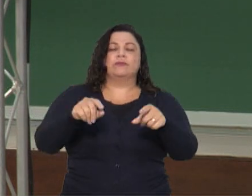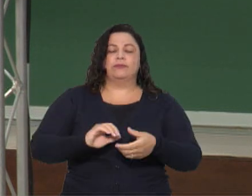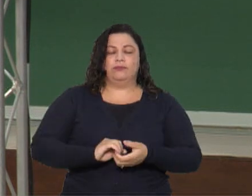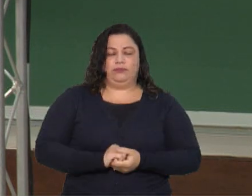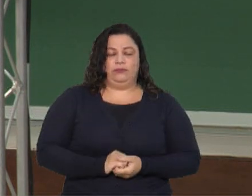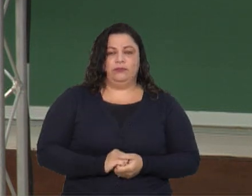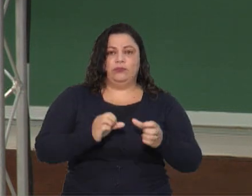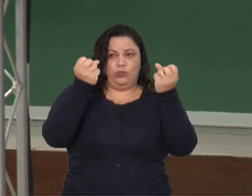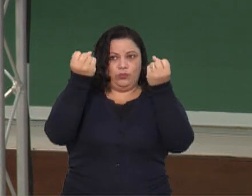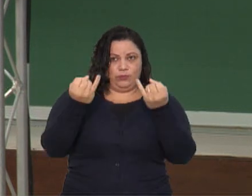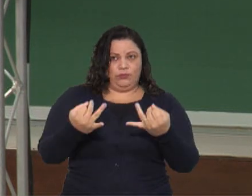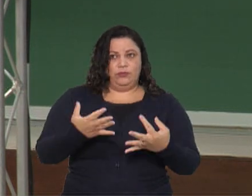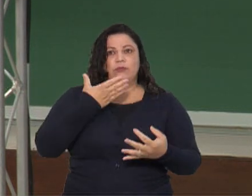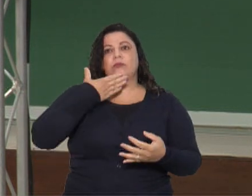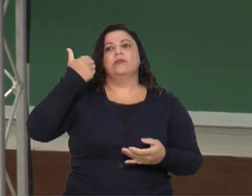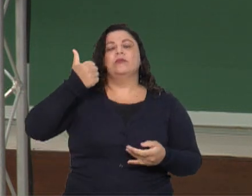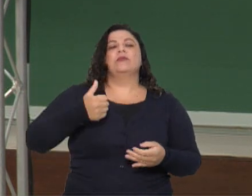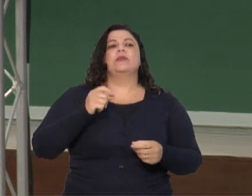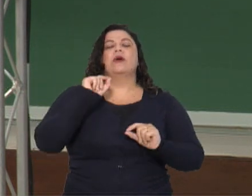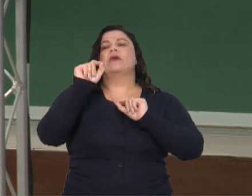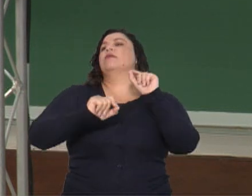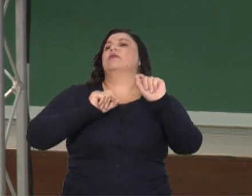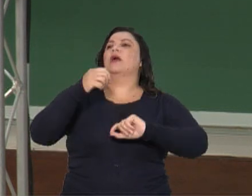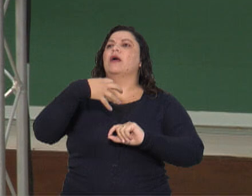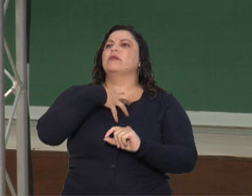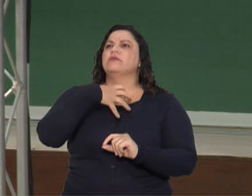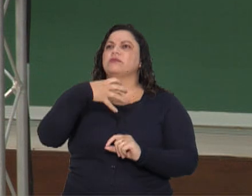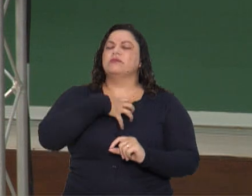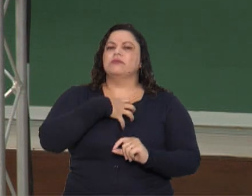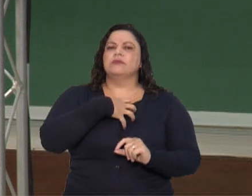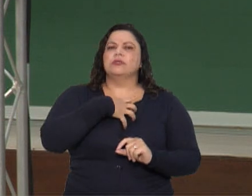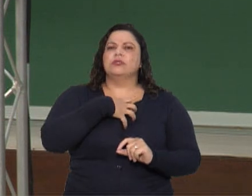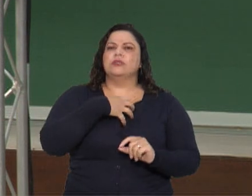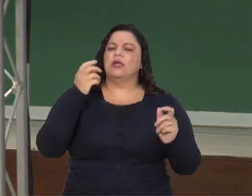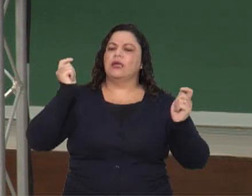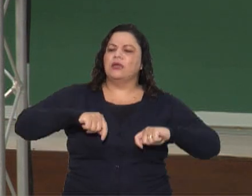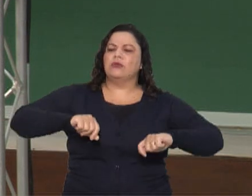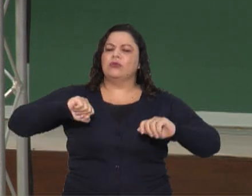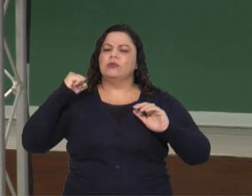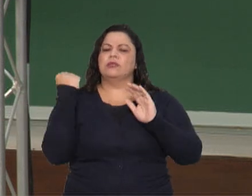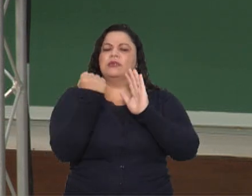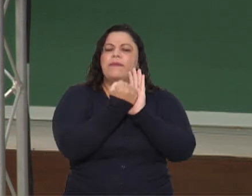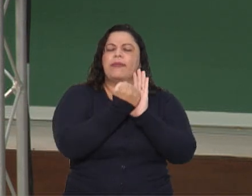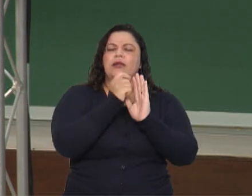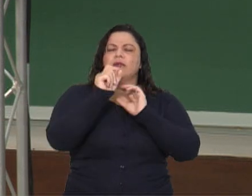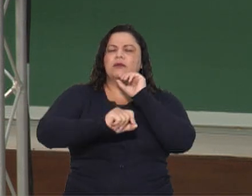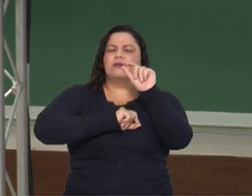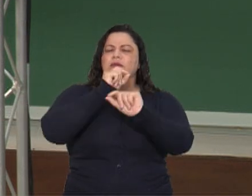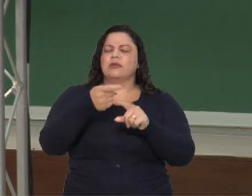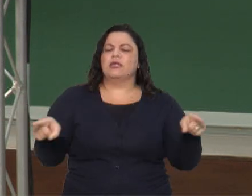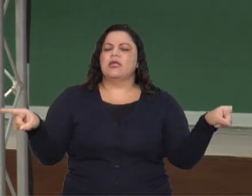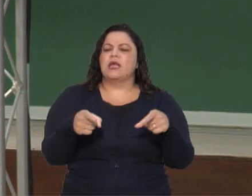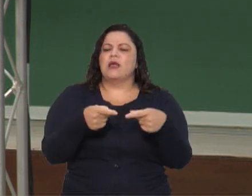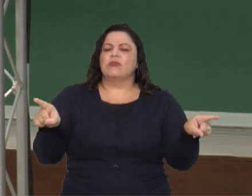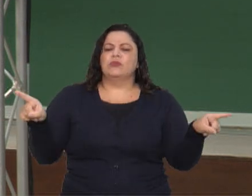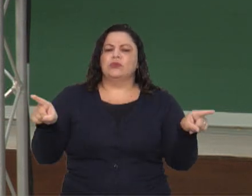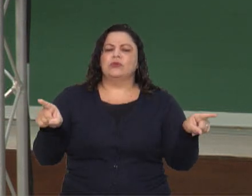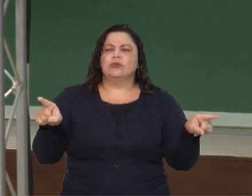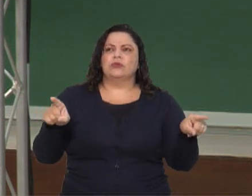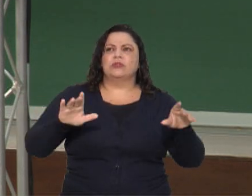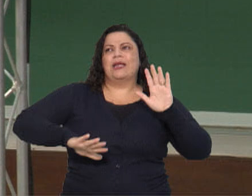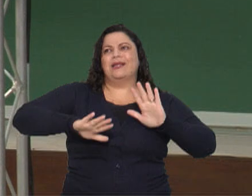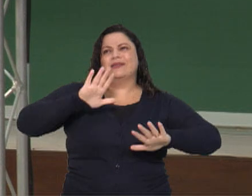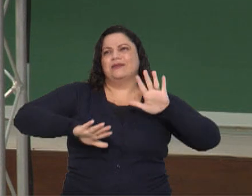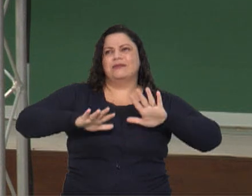Mas, assim, ela é uma forma de se marcar o que é música. Geralmente as pessoas se afastam, têm um pouco